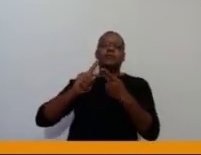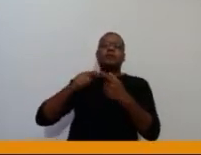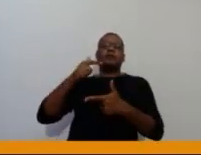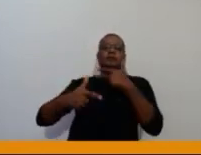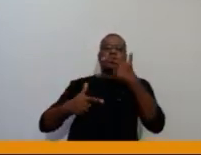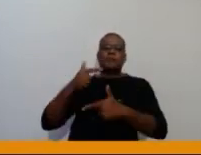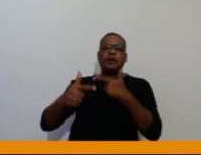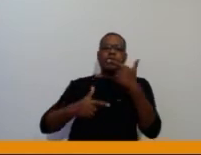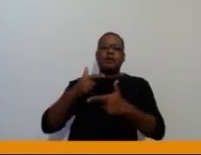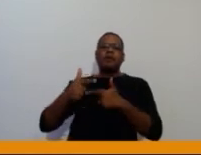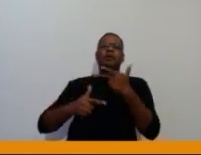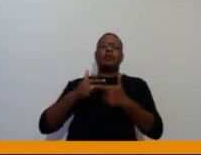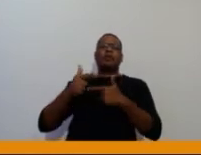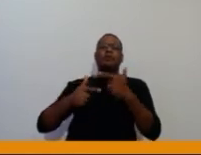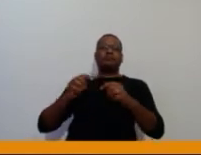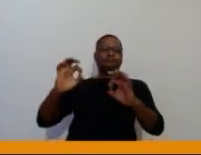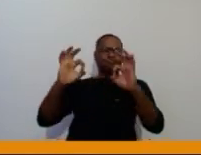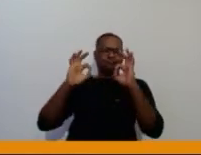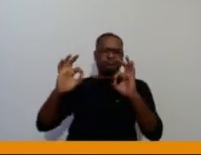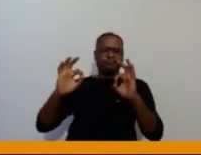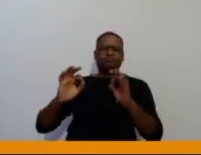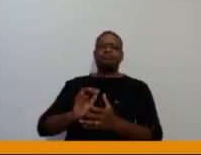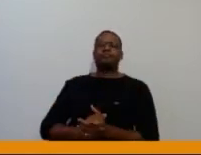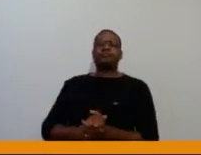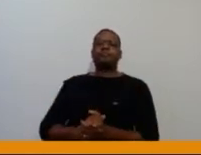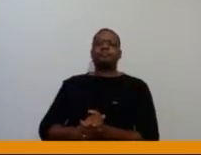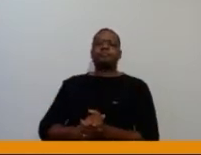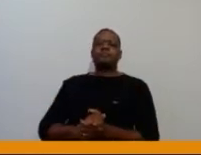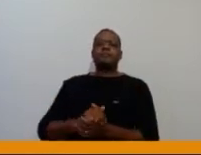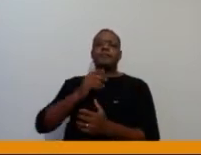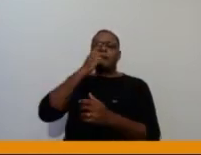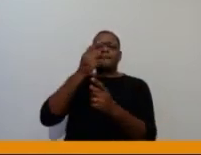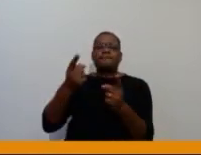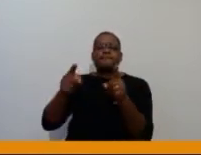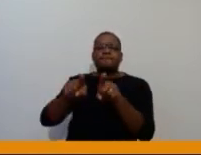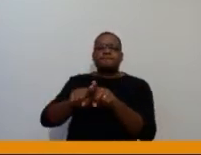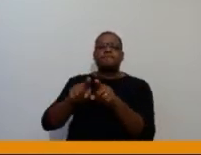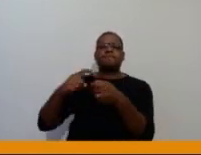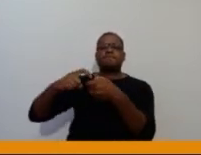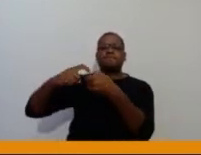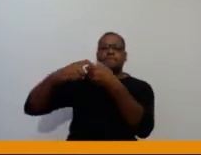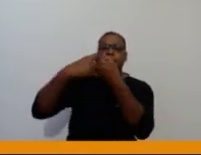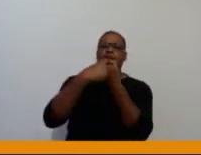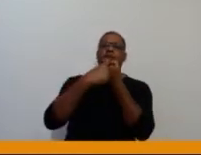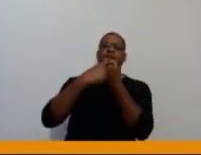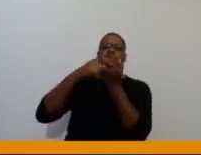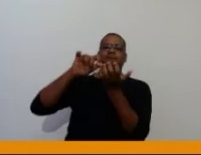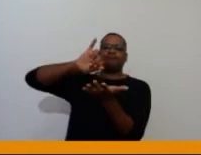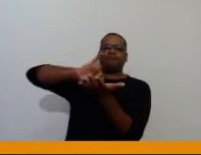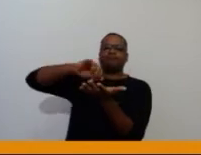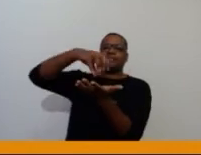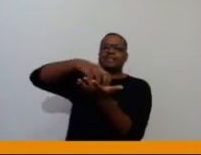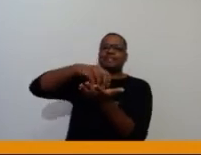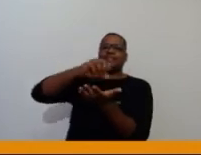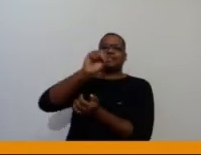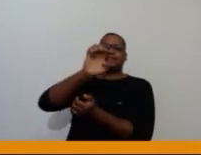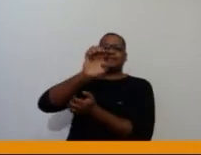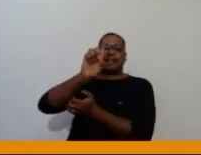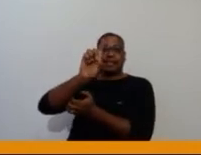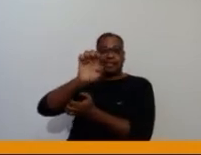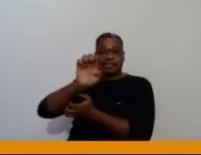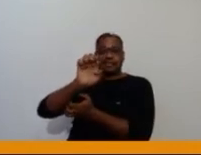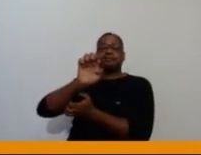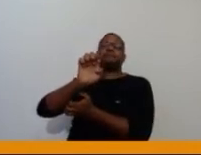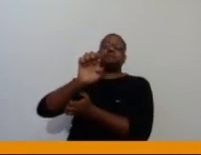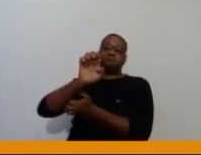preciso, né? Muito parceiro junto com as sedes e com as suas equipes aí, internamente, né? Então, isso